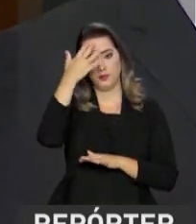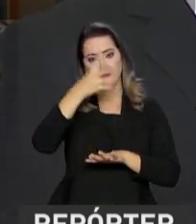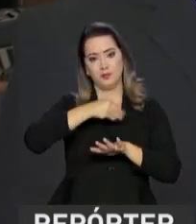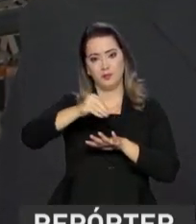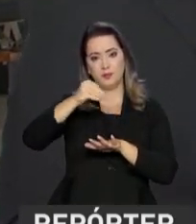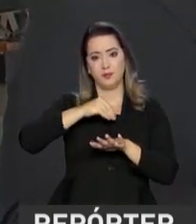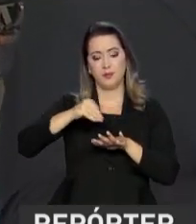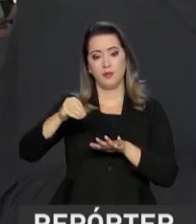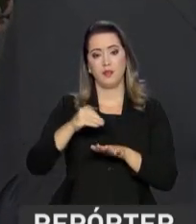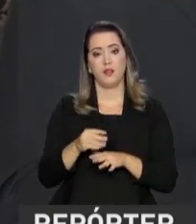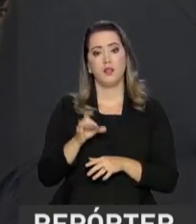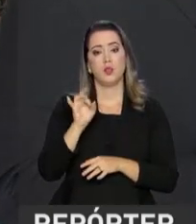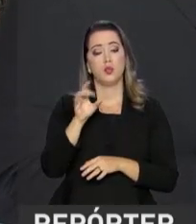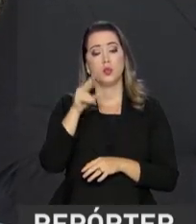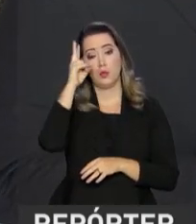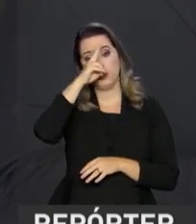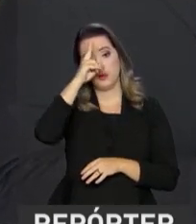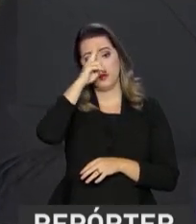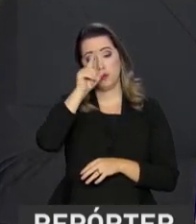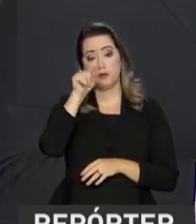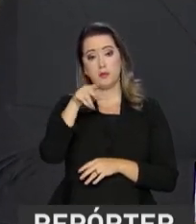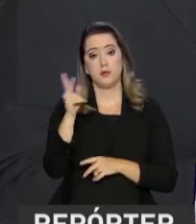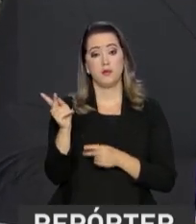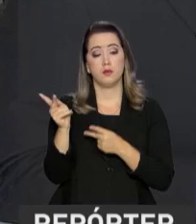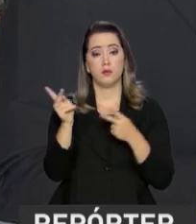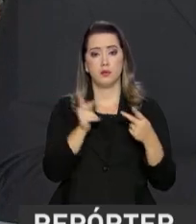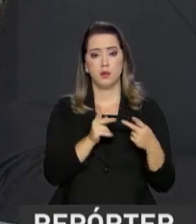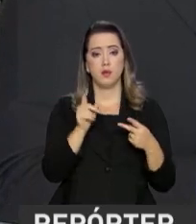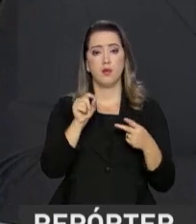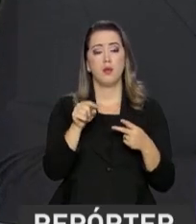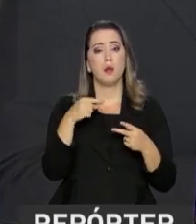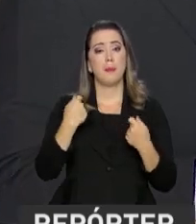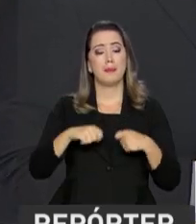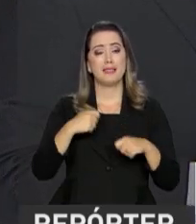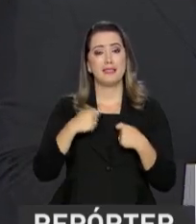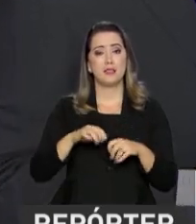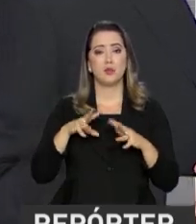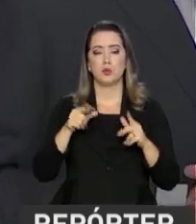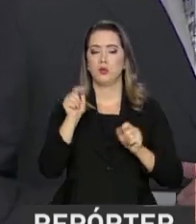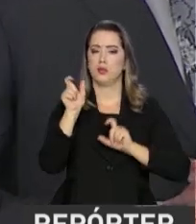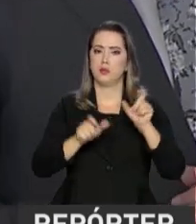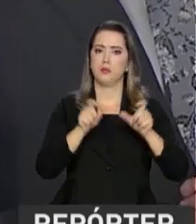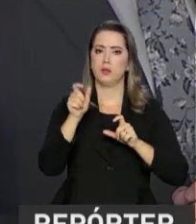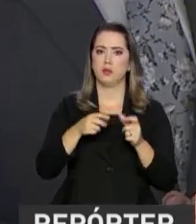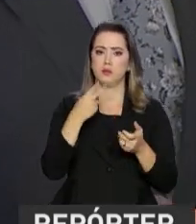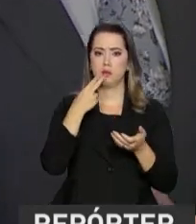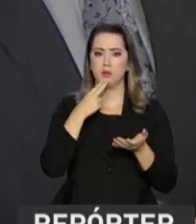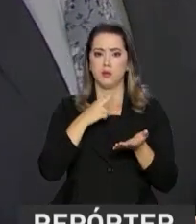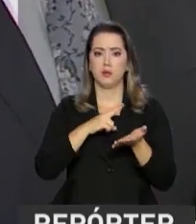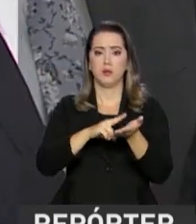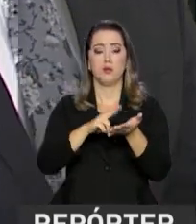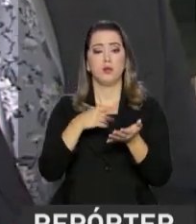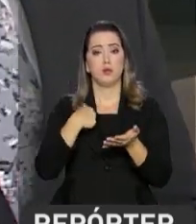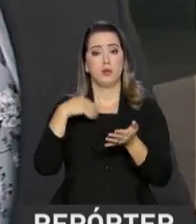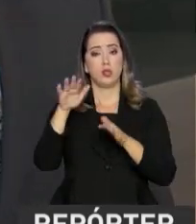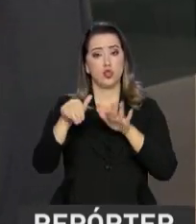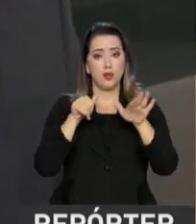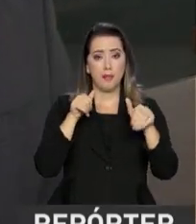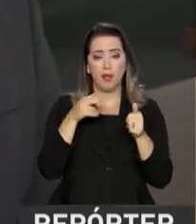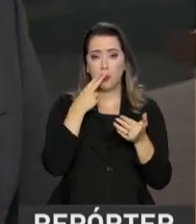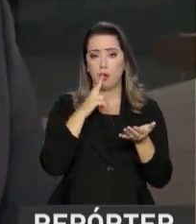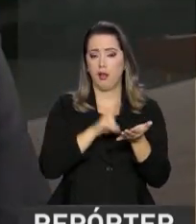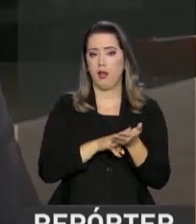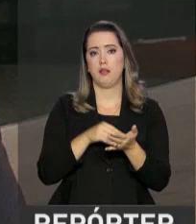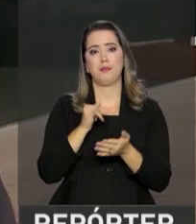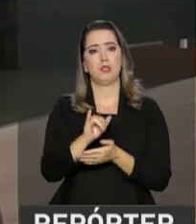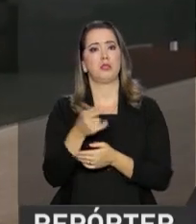ao vivo então só para lembrar que essa perícia essa revisão é obrigatória para quem para o beneficiário que foi convocado e se